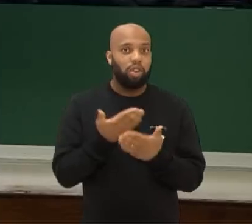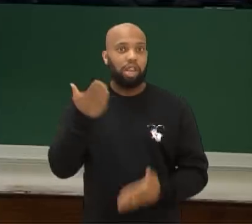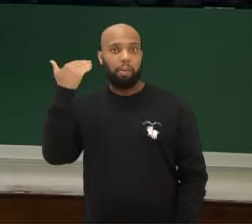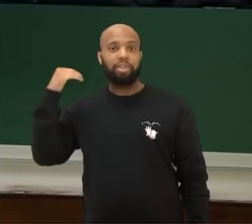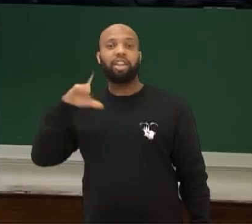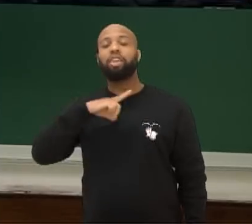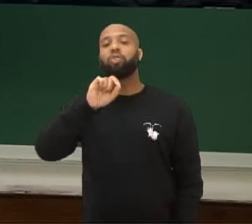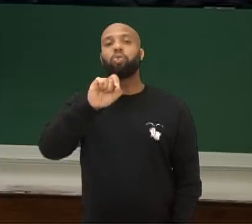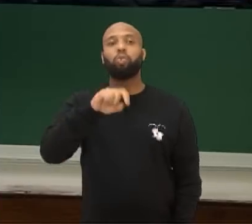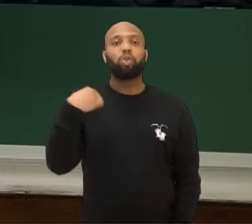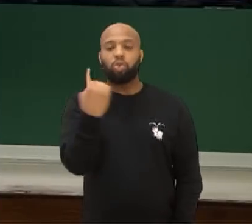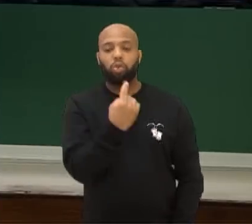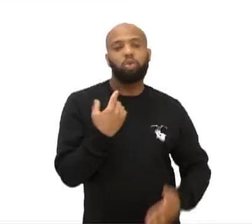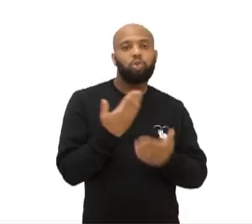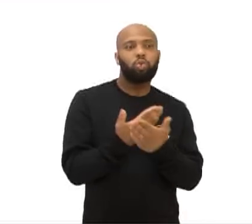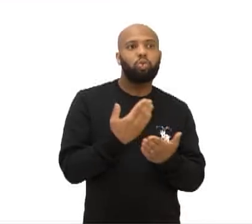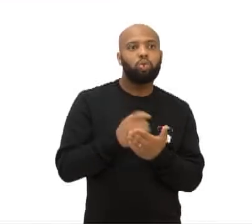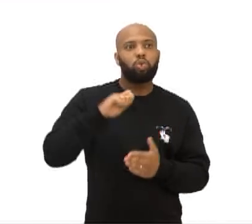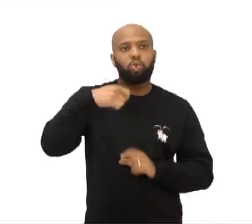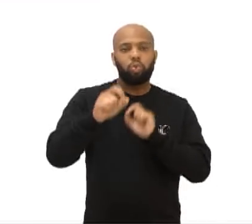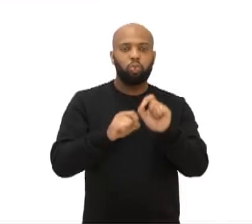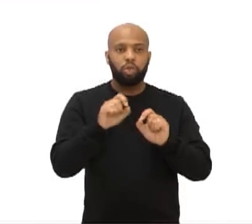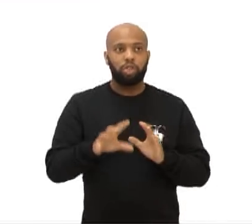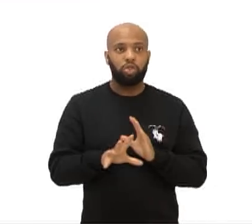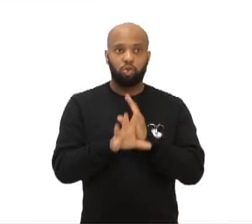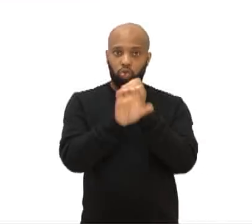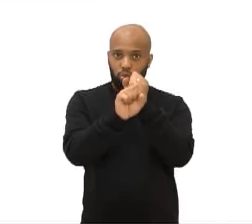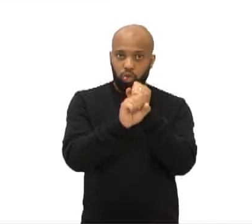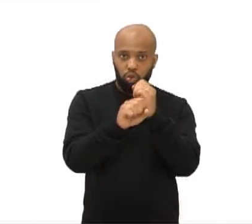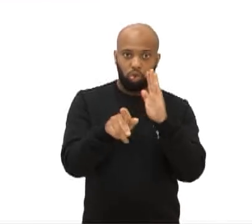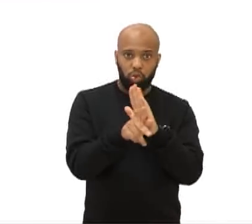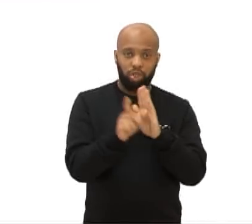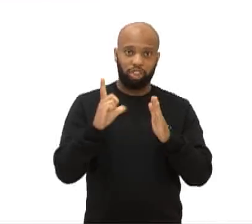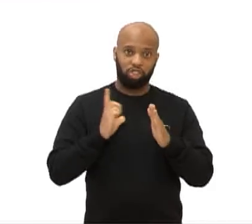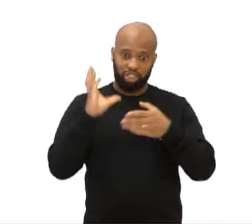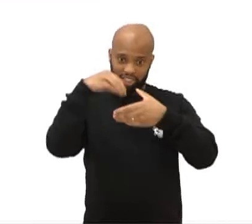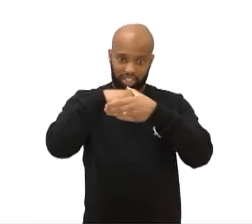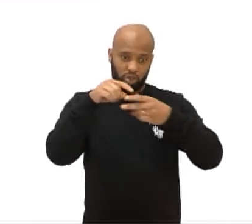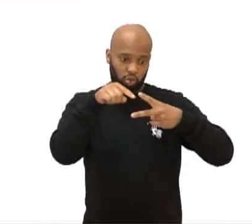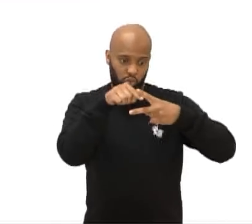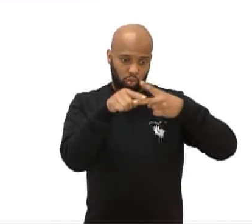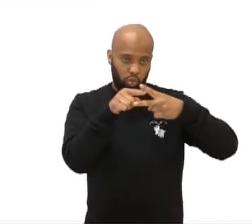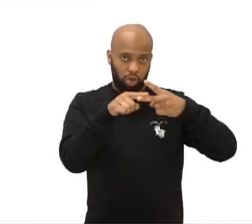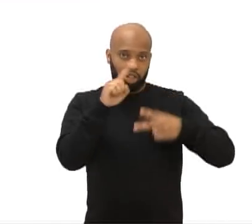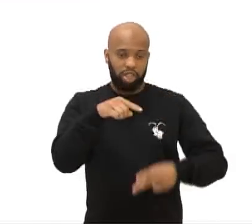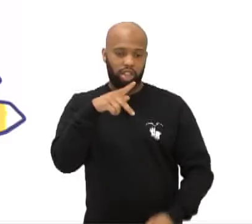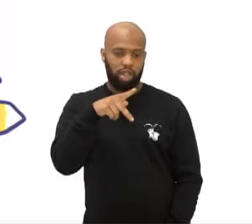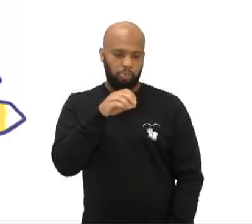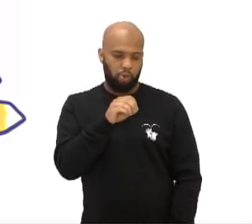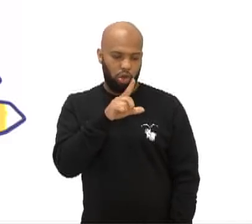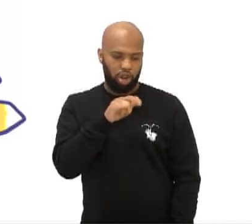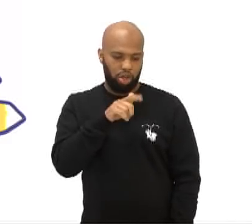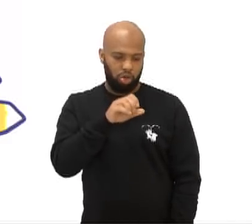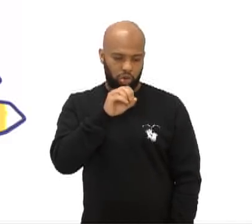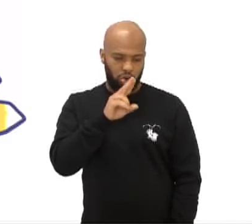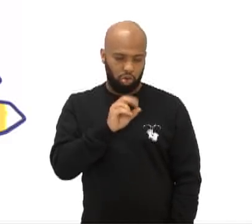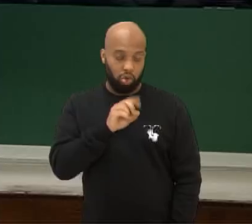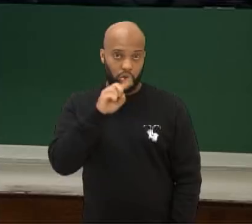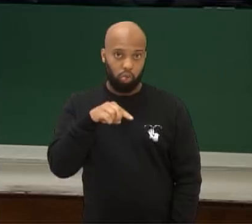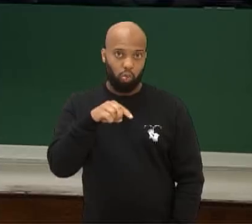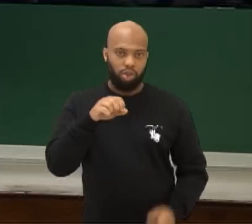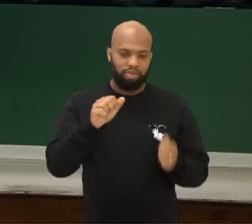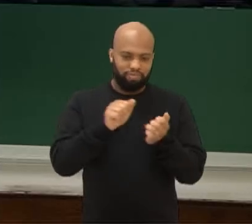anterior, nós falamos sobre a soma das medidas dos ângulos internos de um polígono. E hoje nós